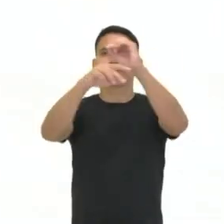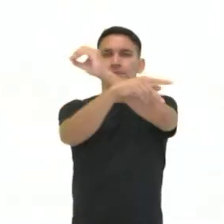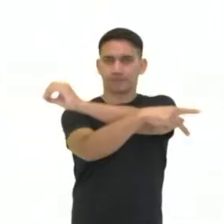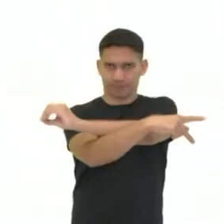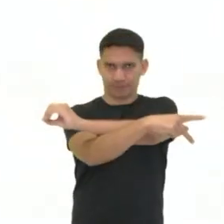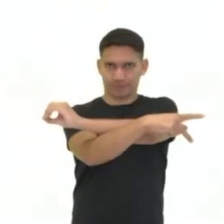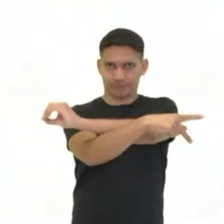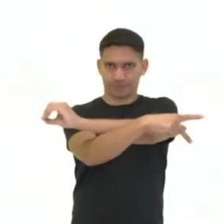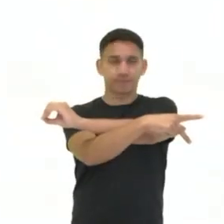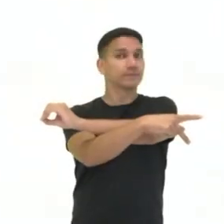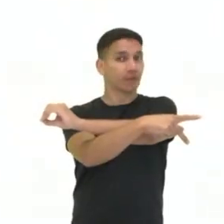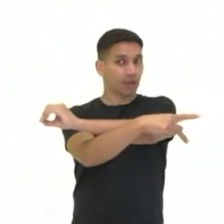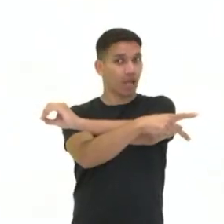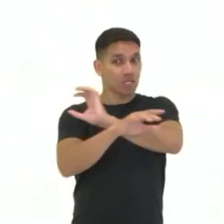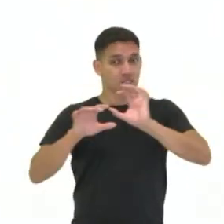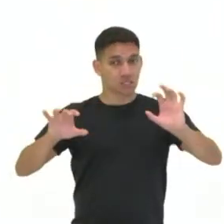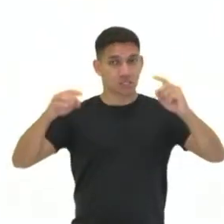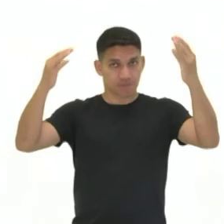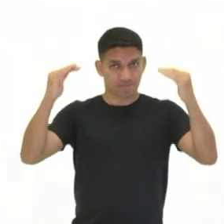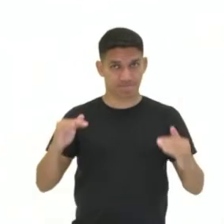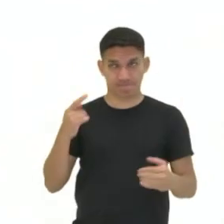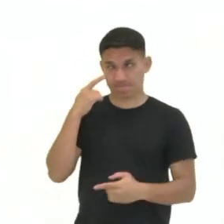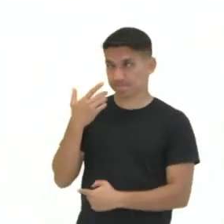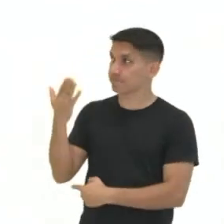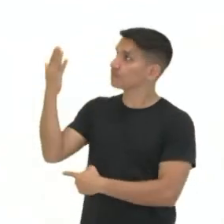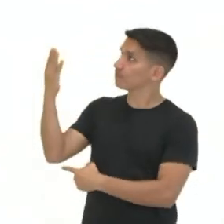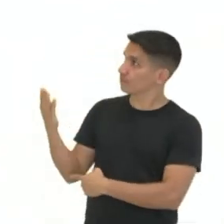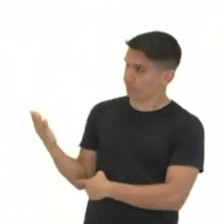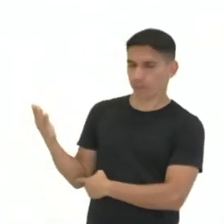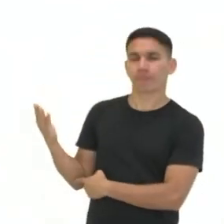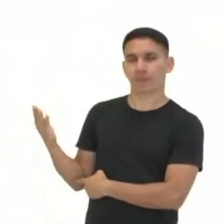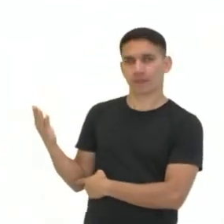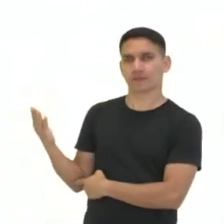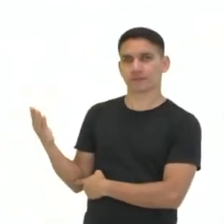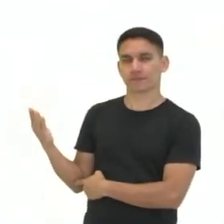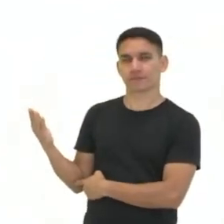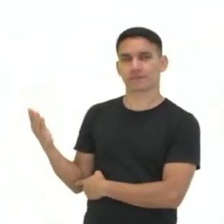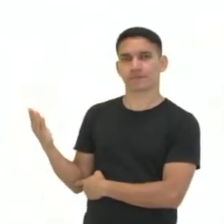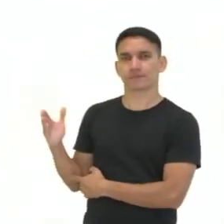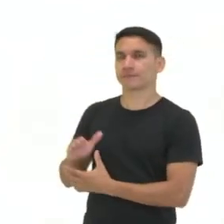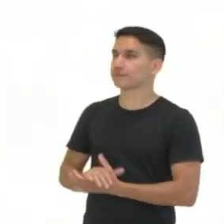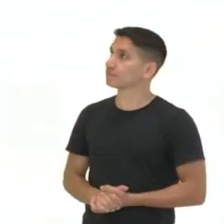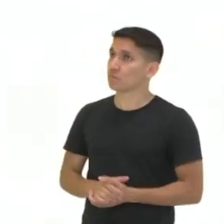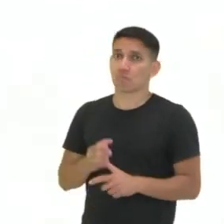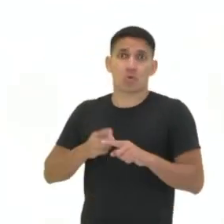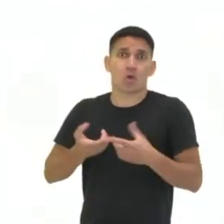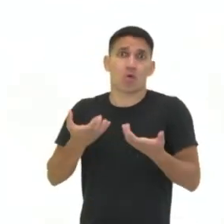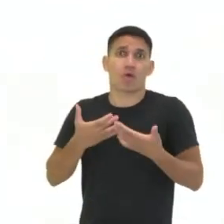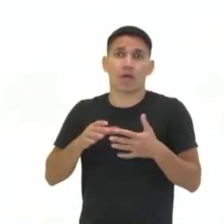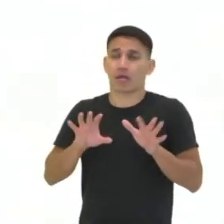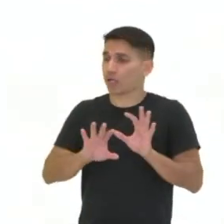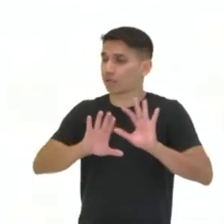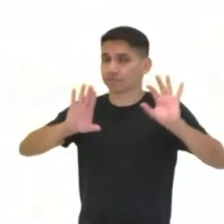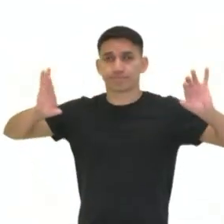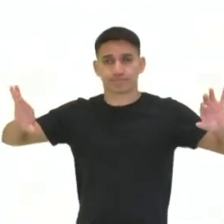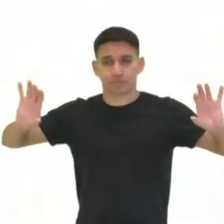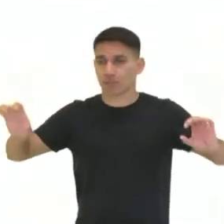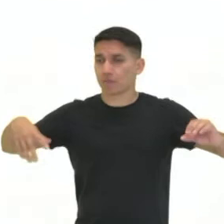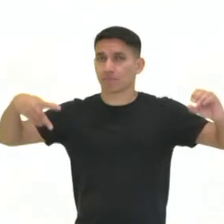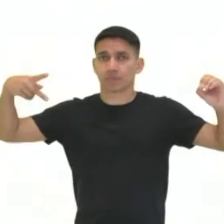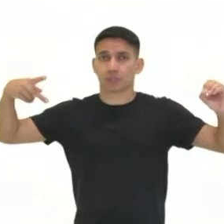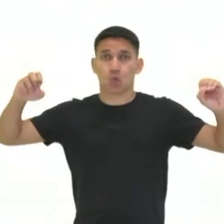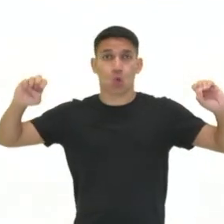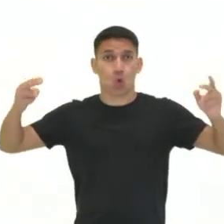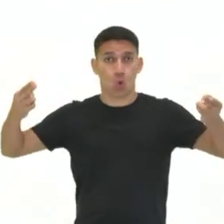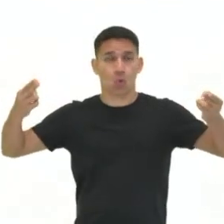acontece? Eu tenho o P e o O, e eu posso também inverter, porque eu quero os extremos, certo? Ó, então, de